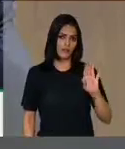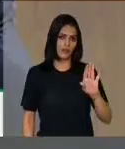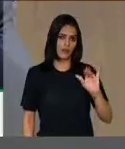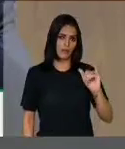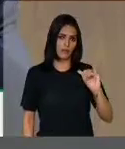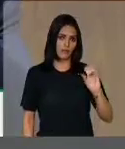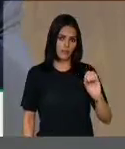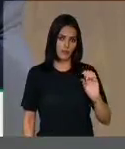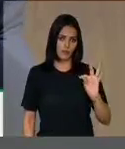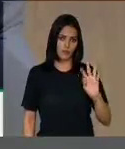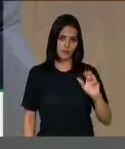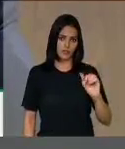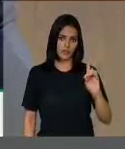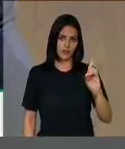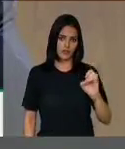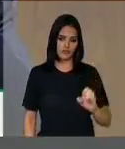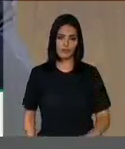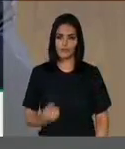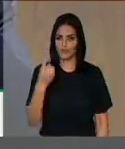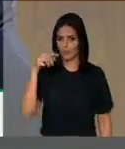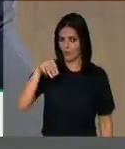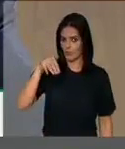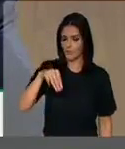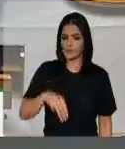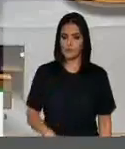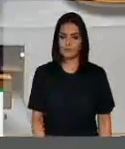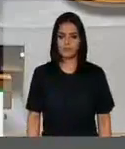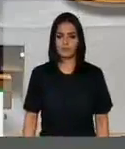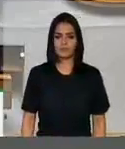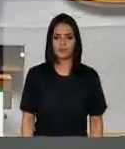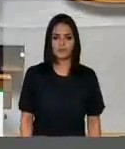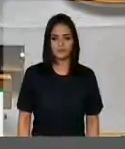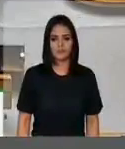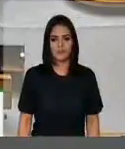Andrade. Um minuto.